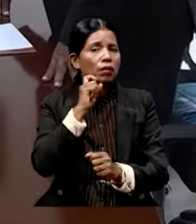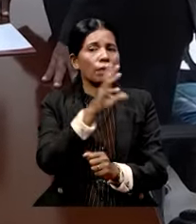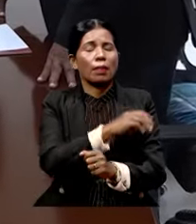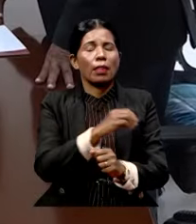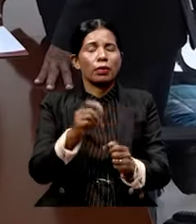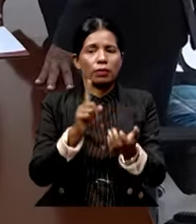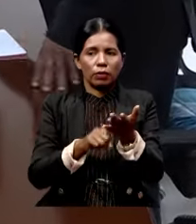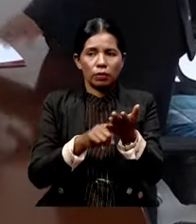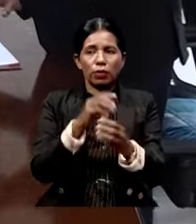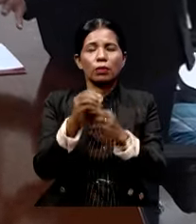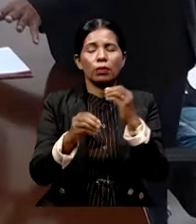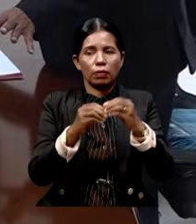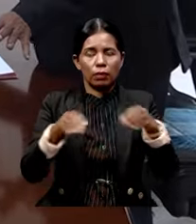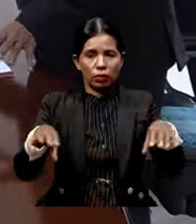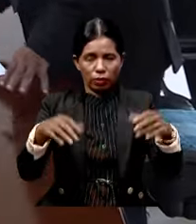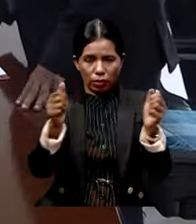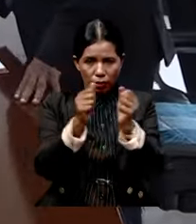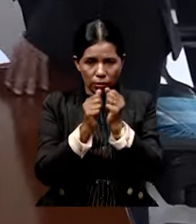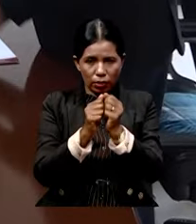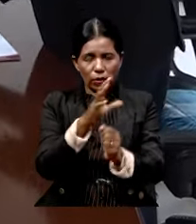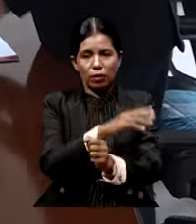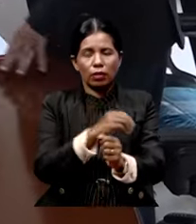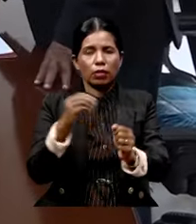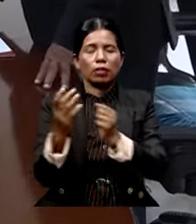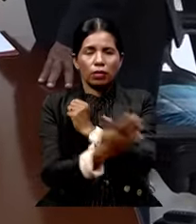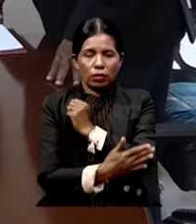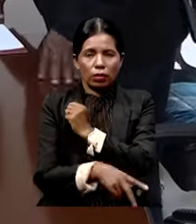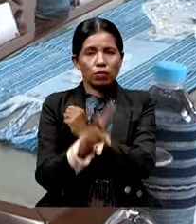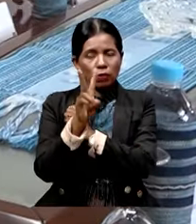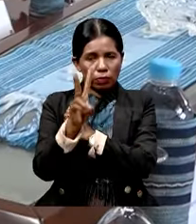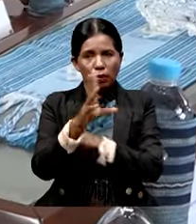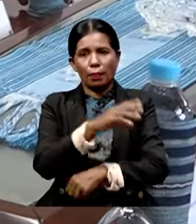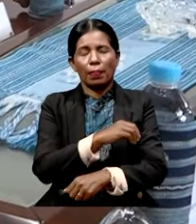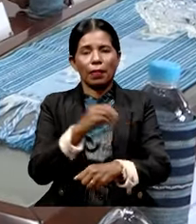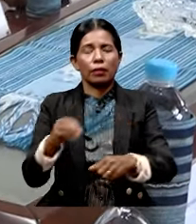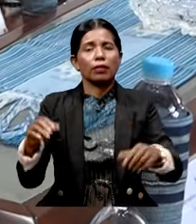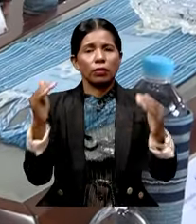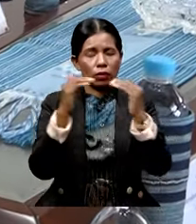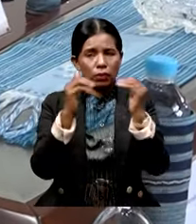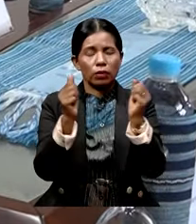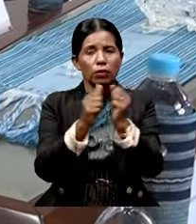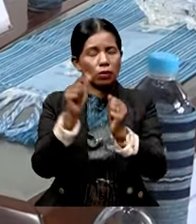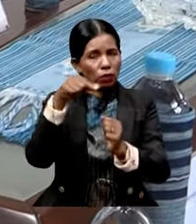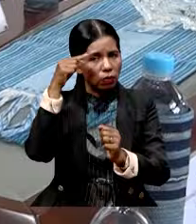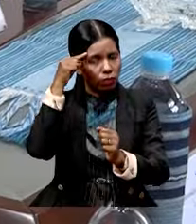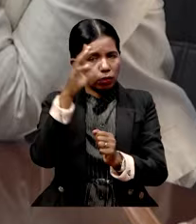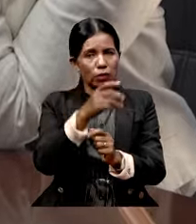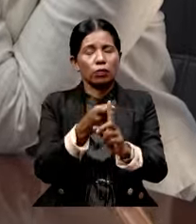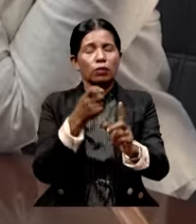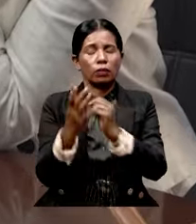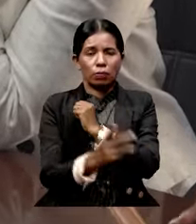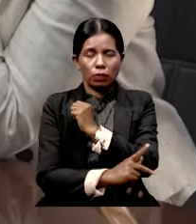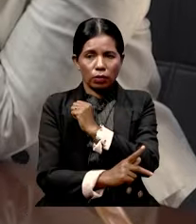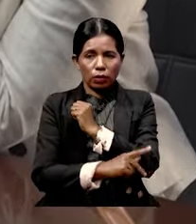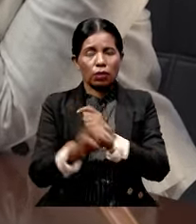onde discute com a cooperação serviço entre país rua. Nune, durante sorumoto entre governante Rússia e Portugal,